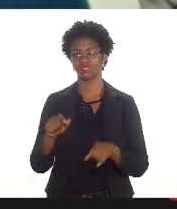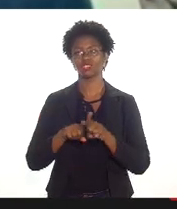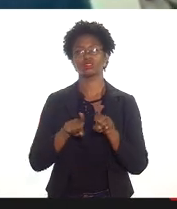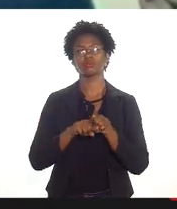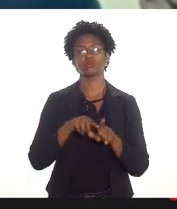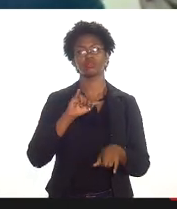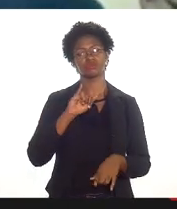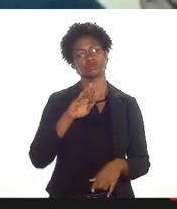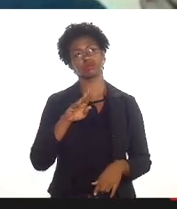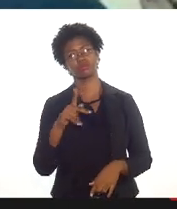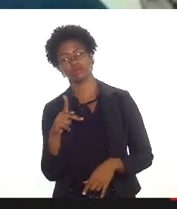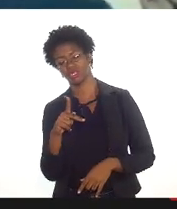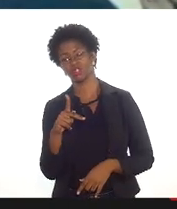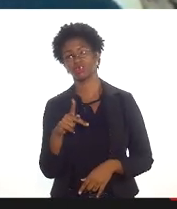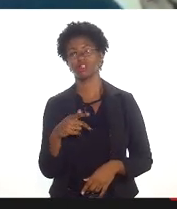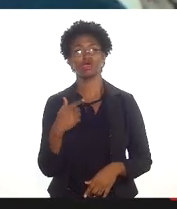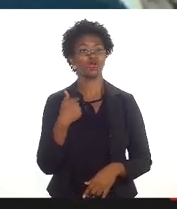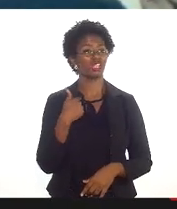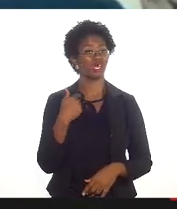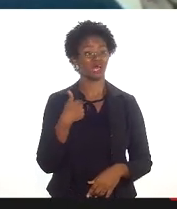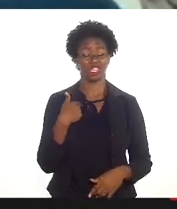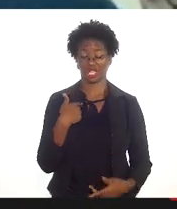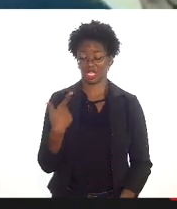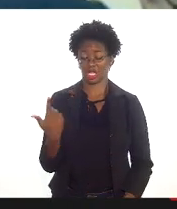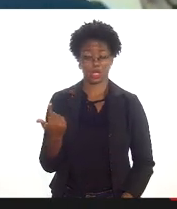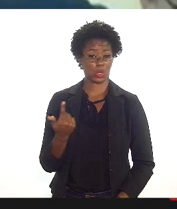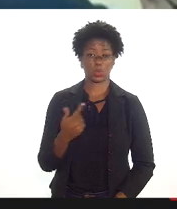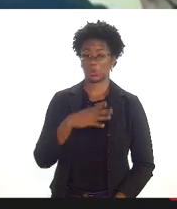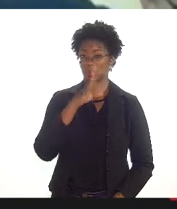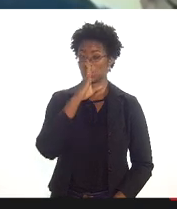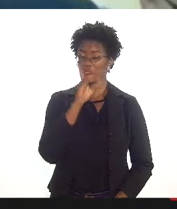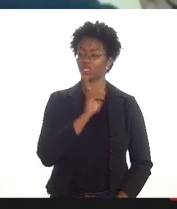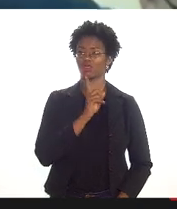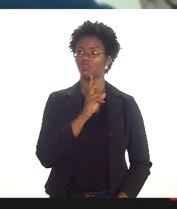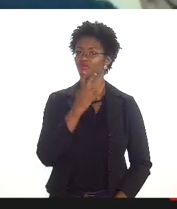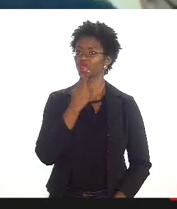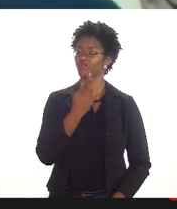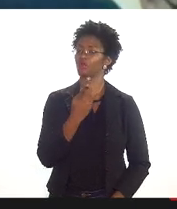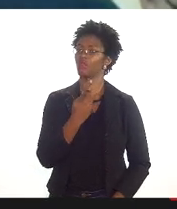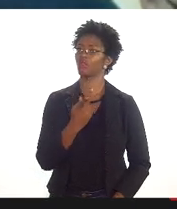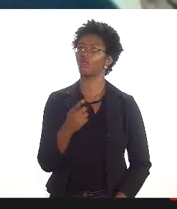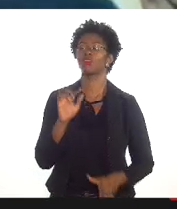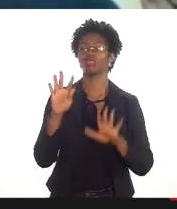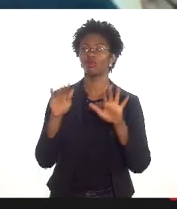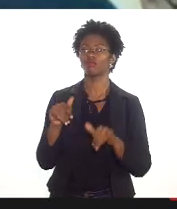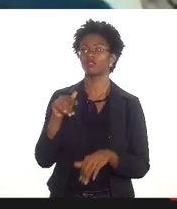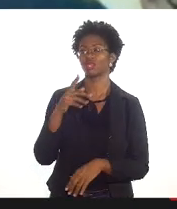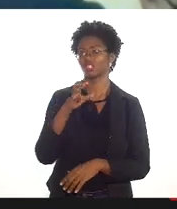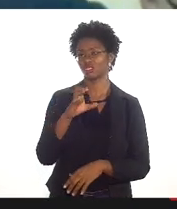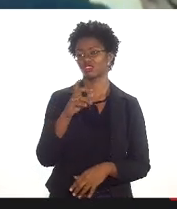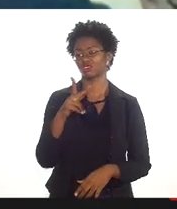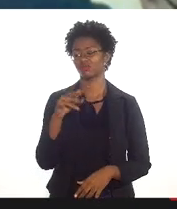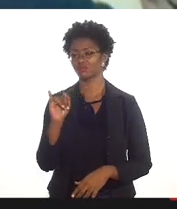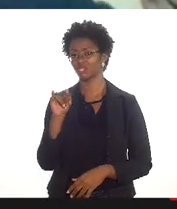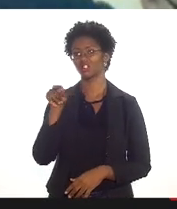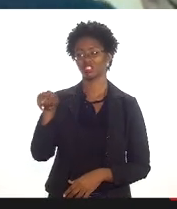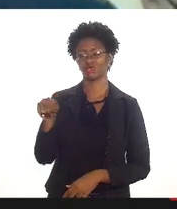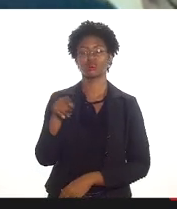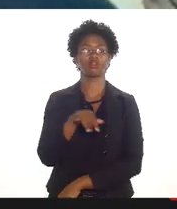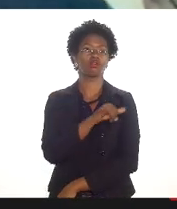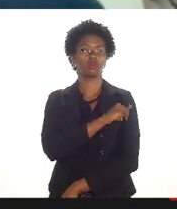do IBP, eu não me furto em dizer que no findar dessa CPI, o Rio de